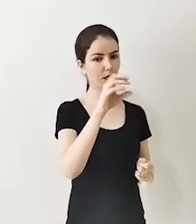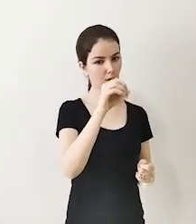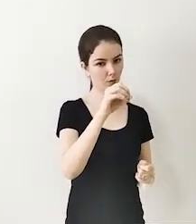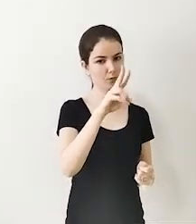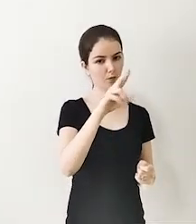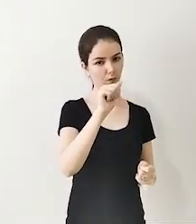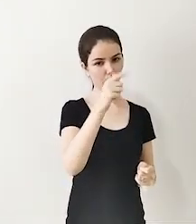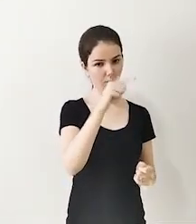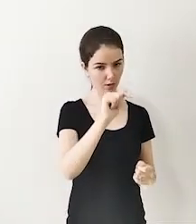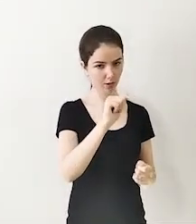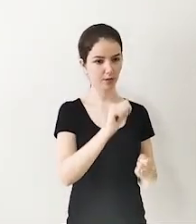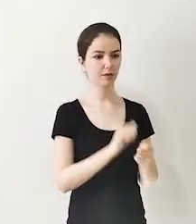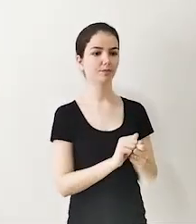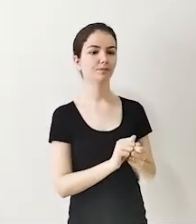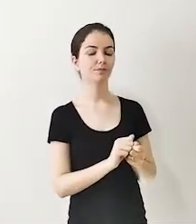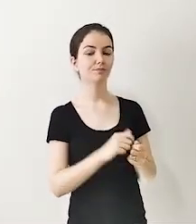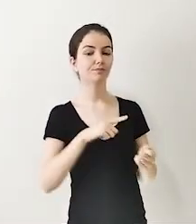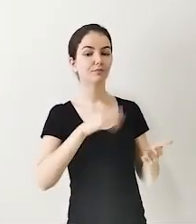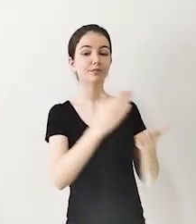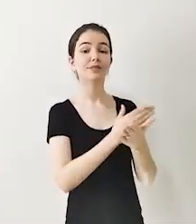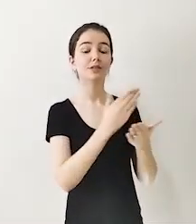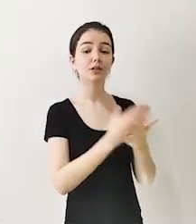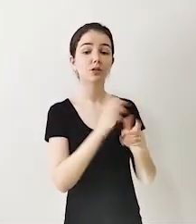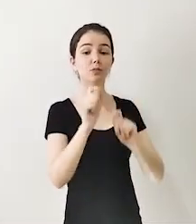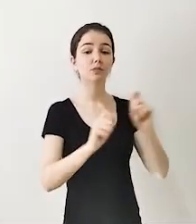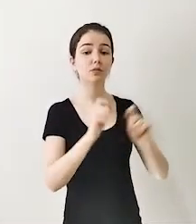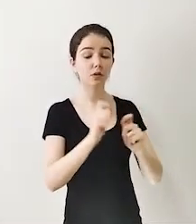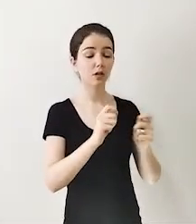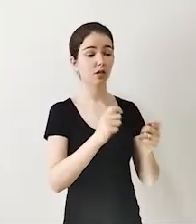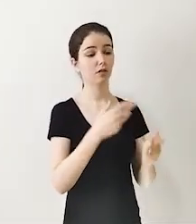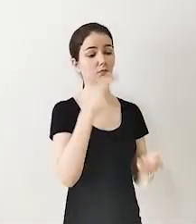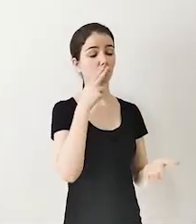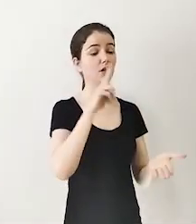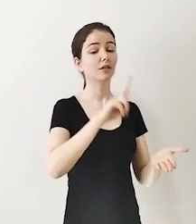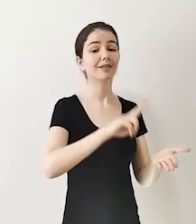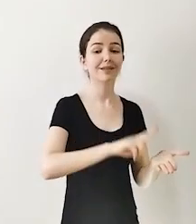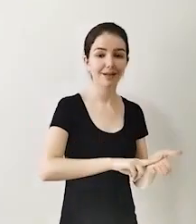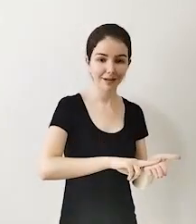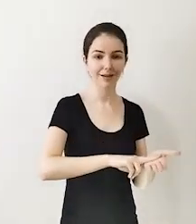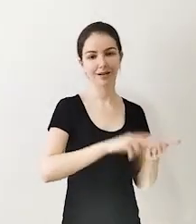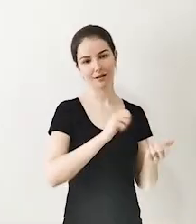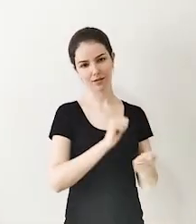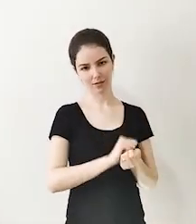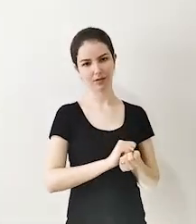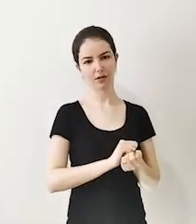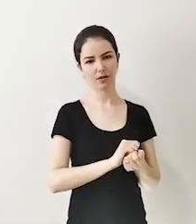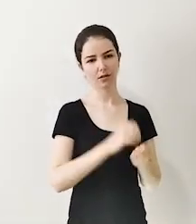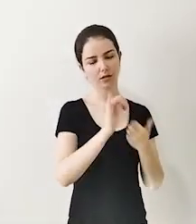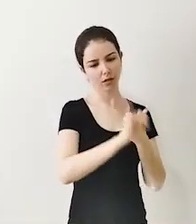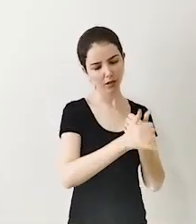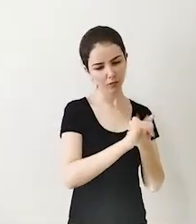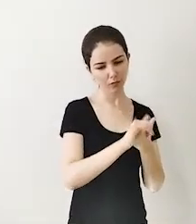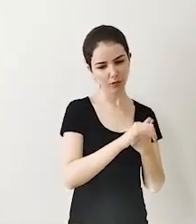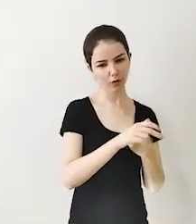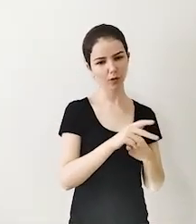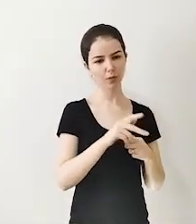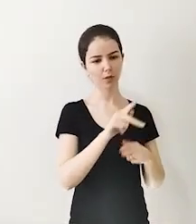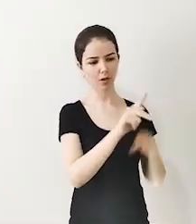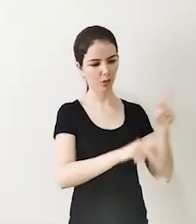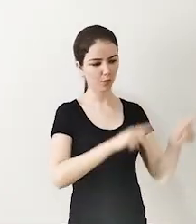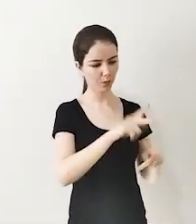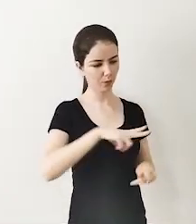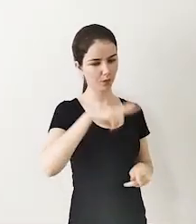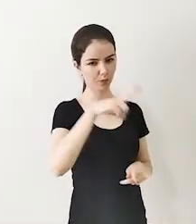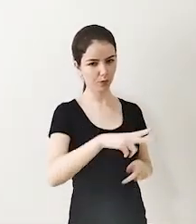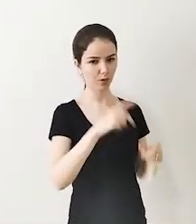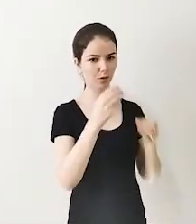cartas, né, na sua maioria, né, como a carta de Pero Vaz de Caminha, super famosa. E propósito aí de informar a galera lá de Portugal. A literatura